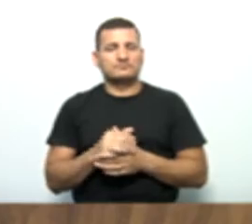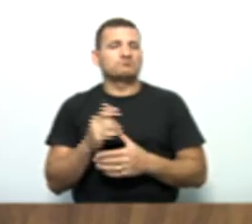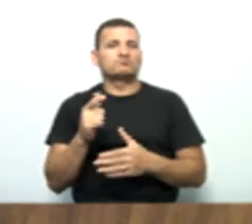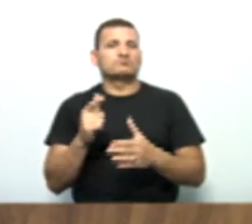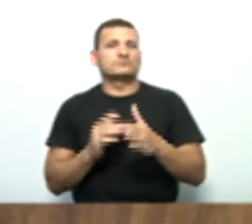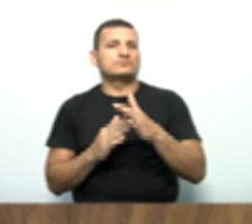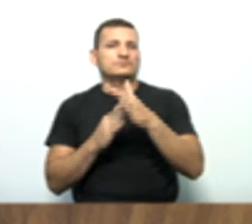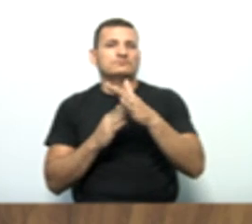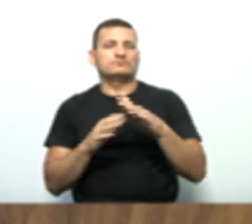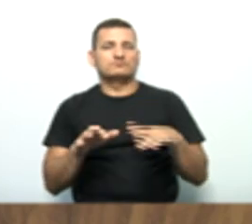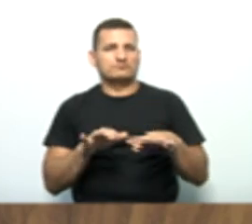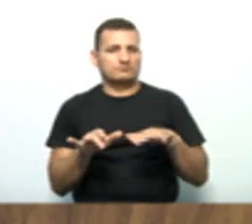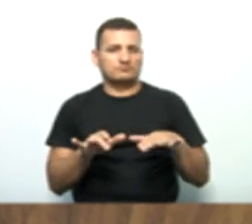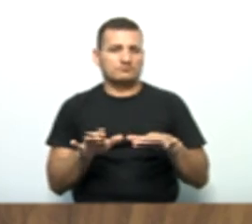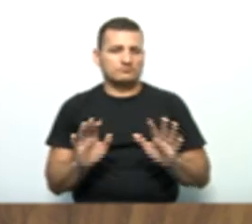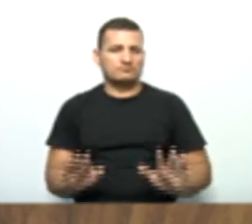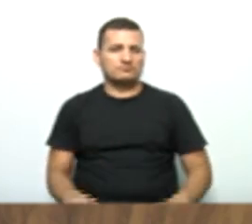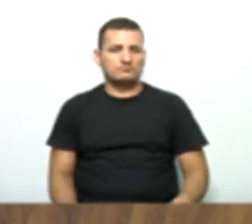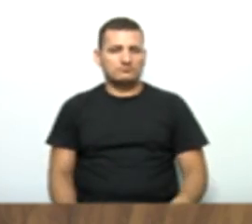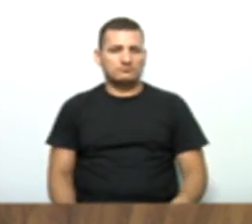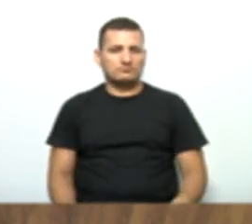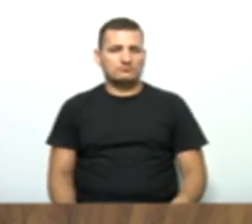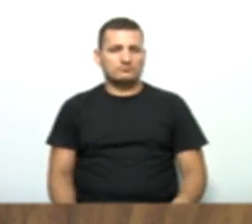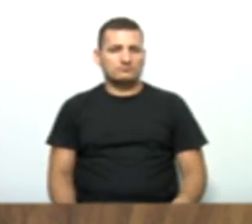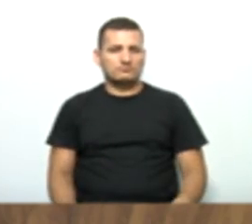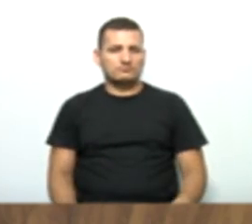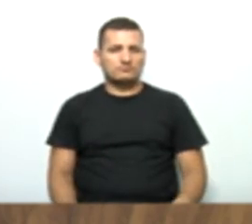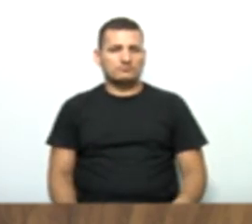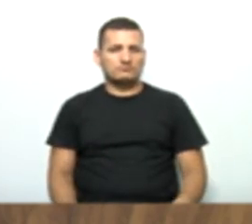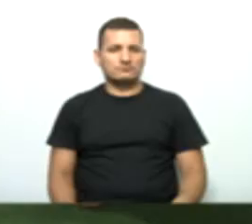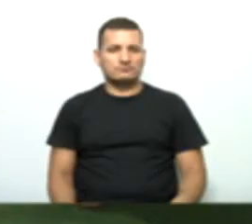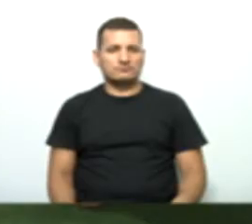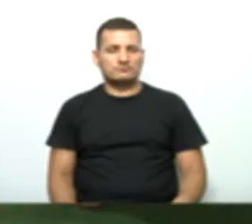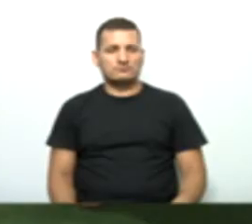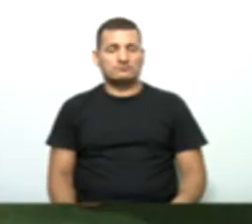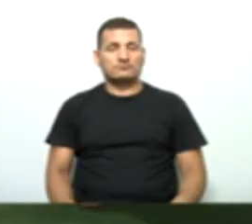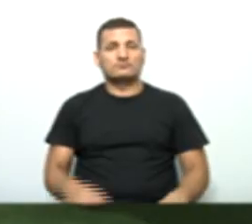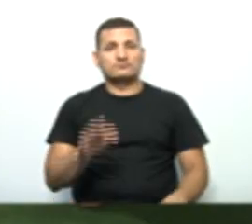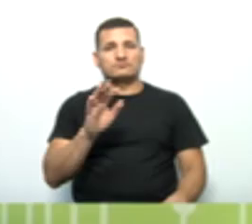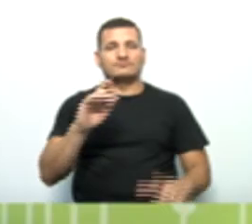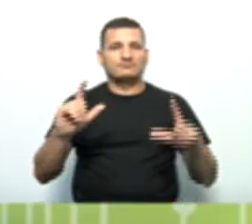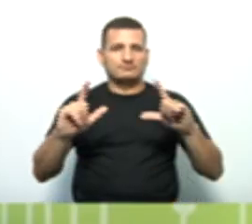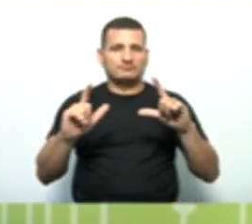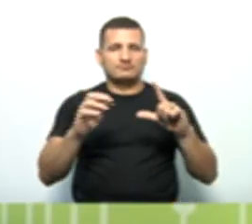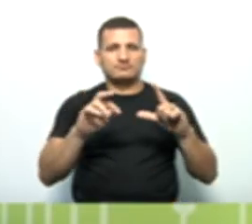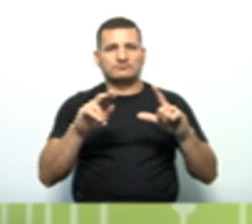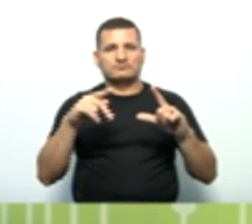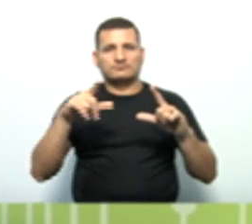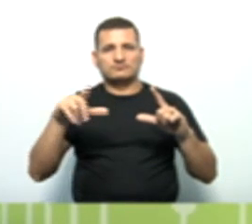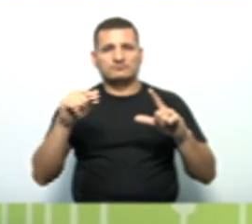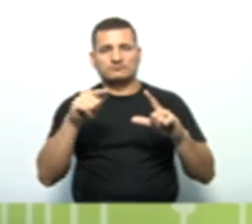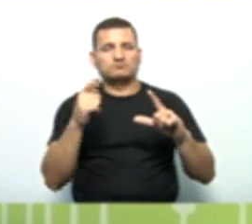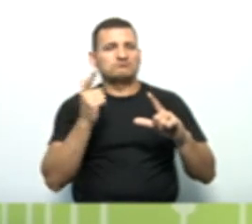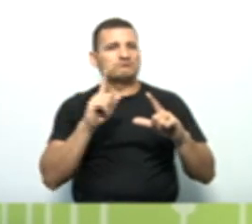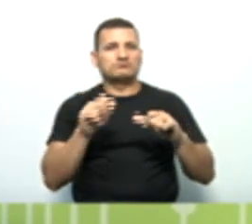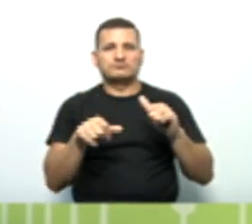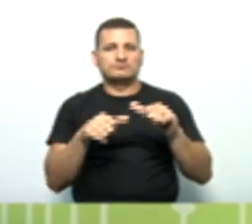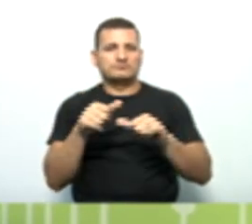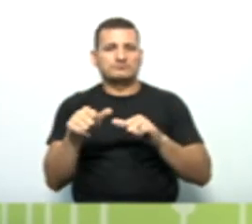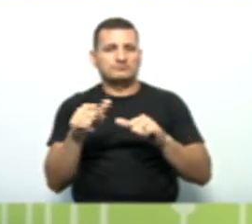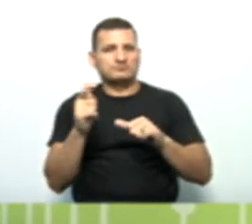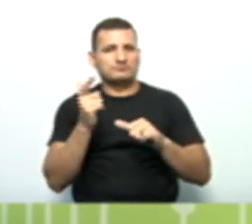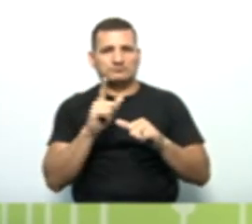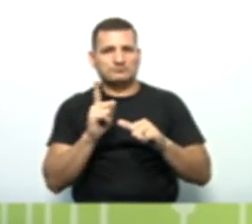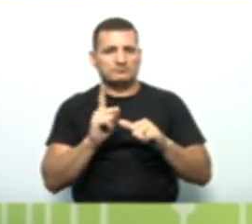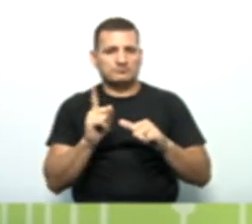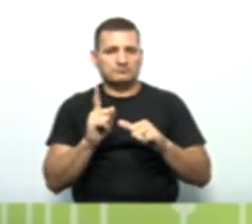limitação para programar. Isso. Tá, pessoal? Exatamente. A intenção é essa. Na tupla, você não consegue alterar ela.